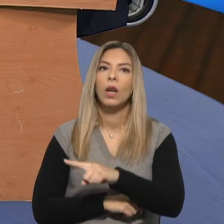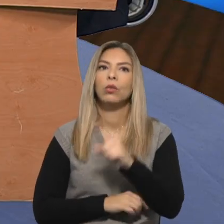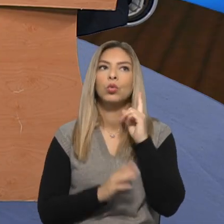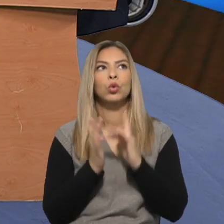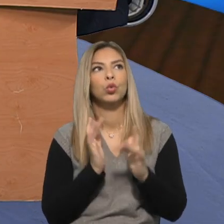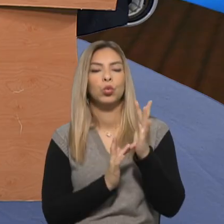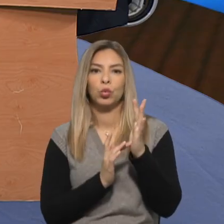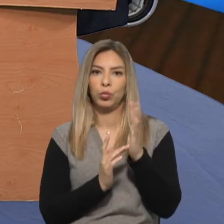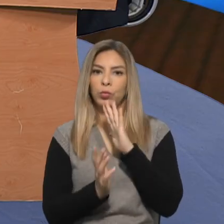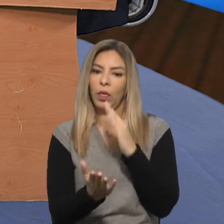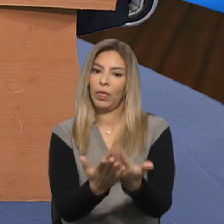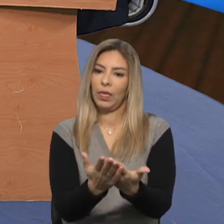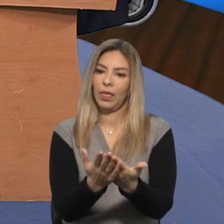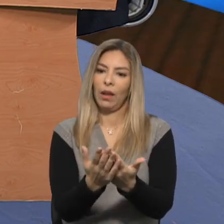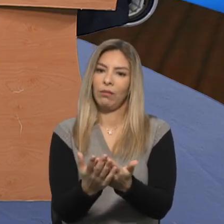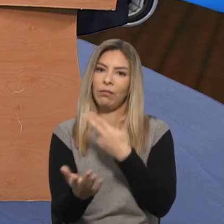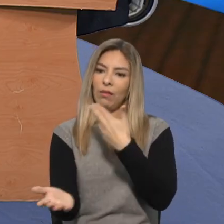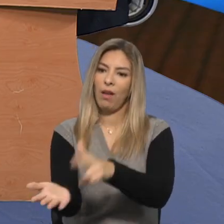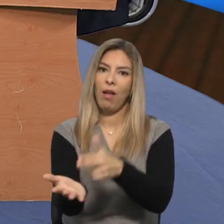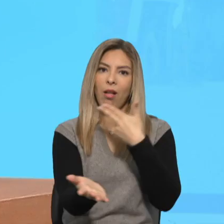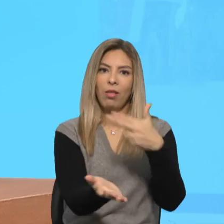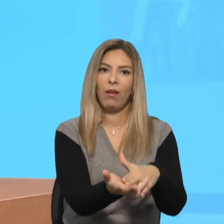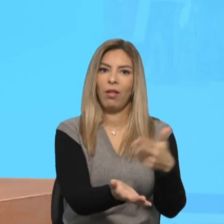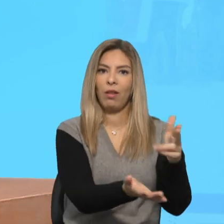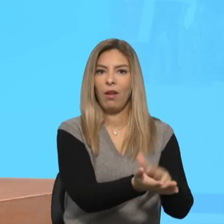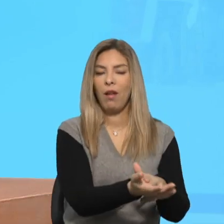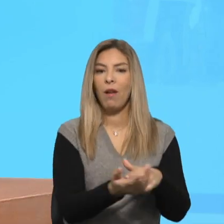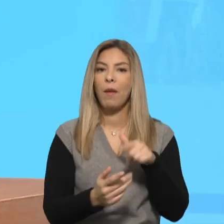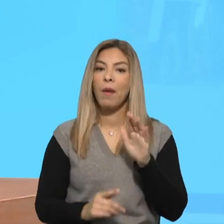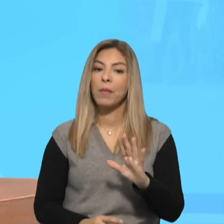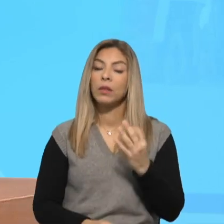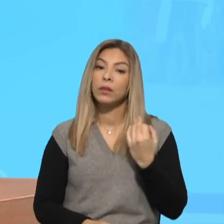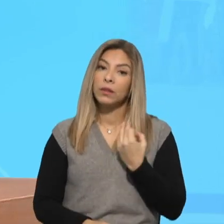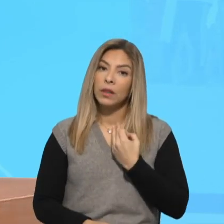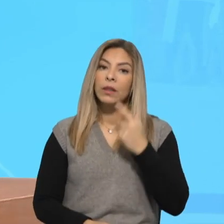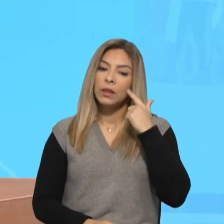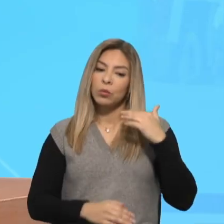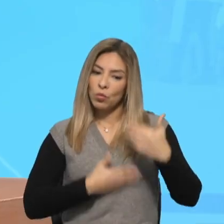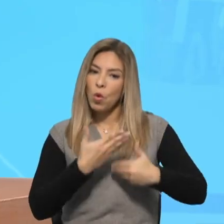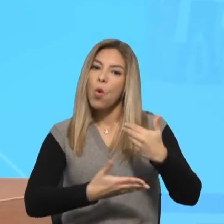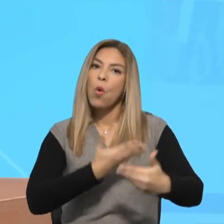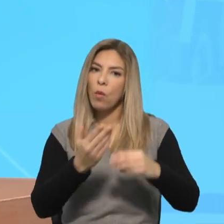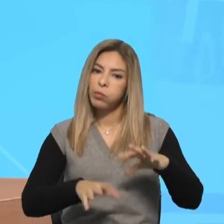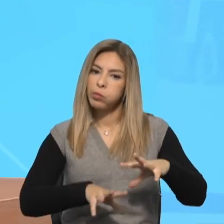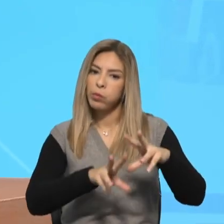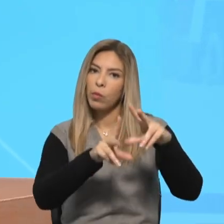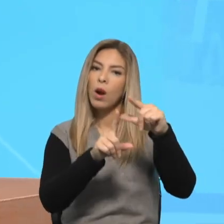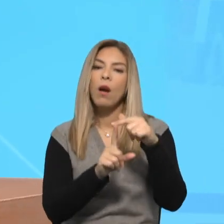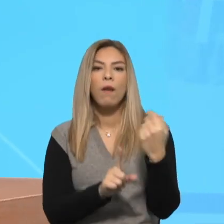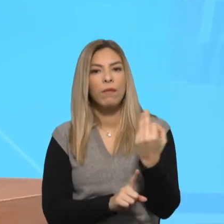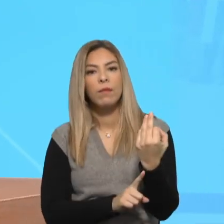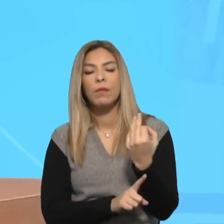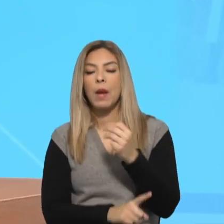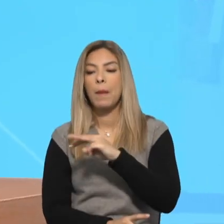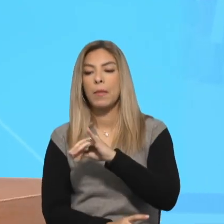realidades, mas depois também uma série de projetos nas empresas e para conseguirem ser desenvolvidos por grandes e pequenas empresas e